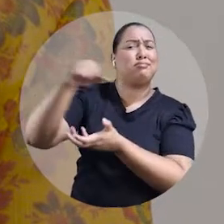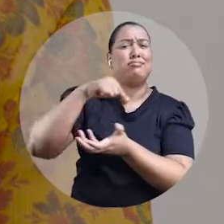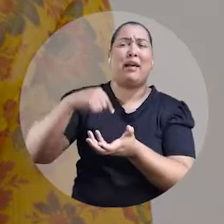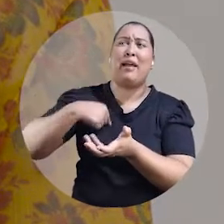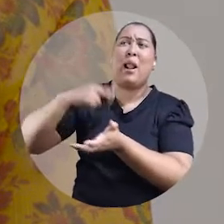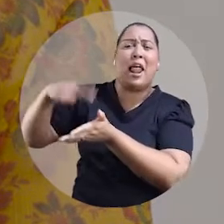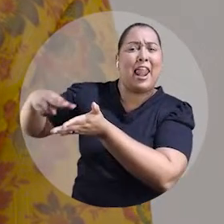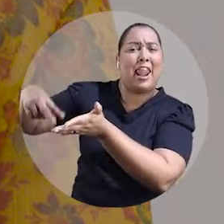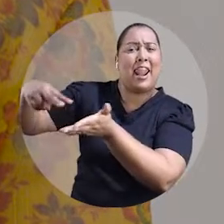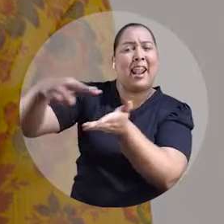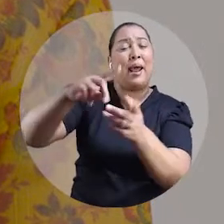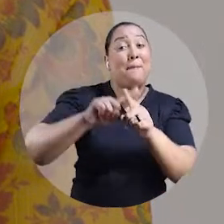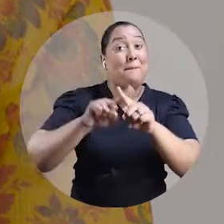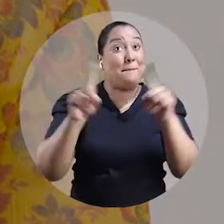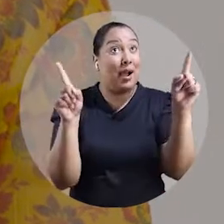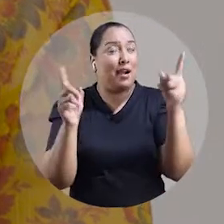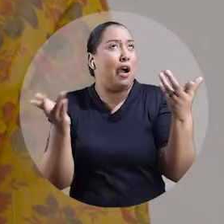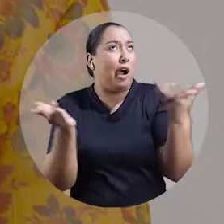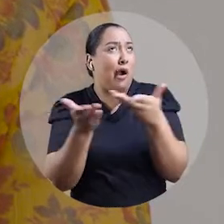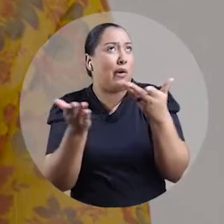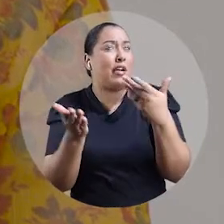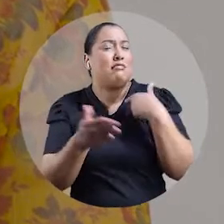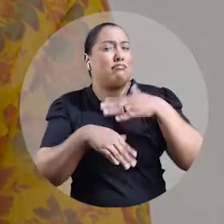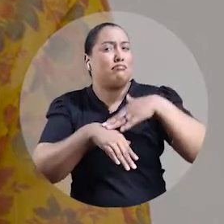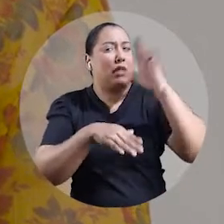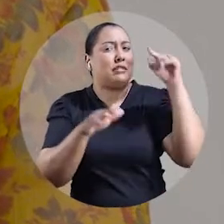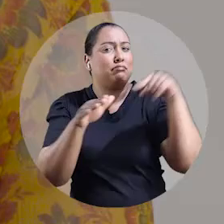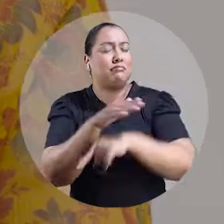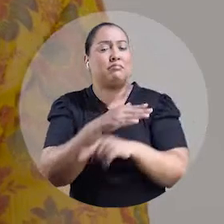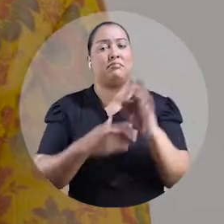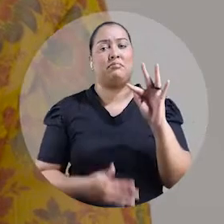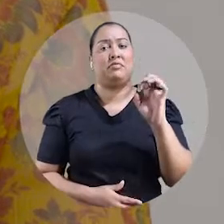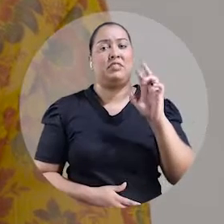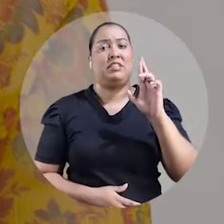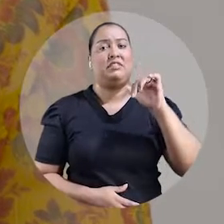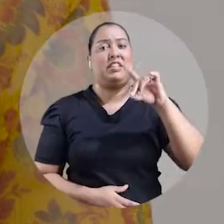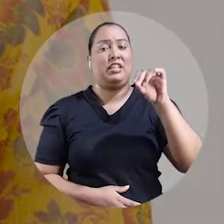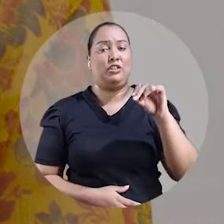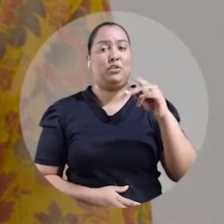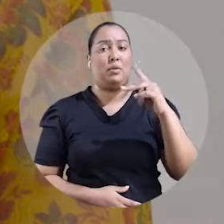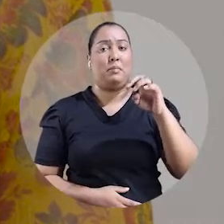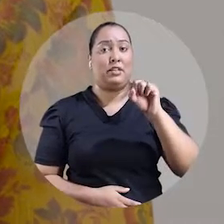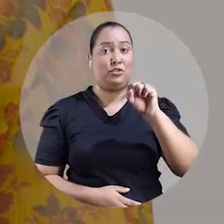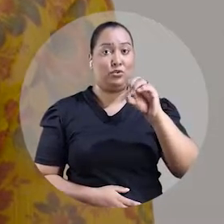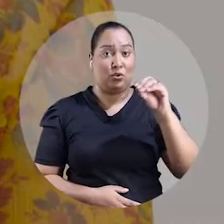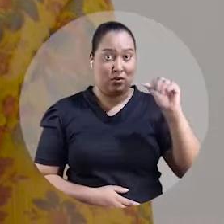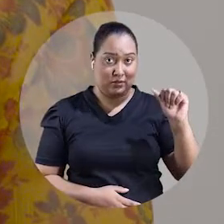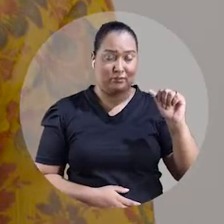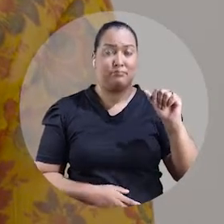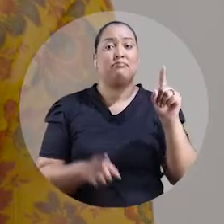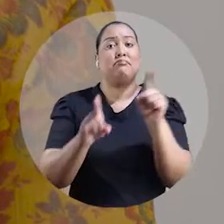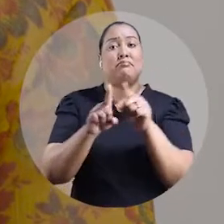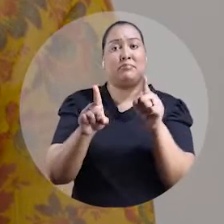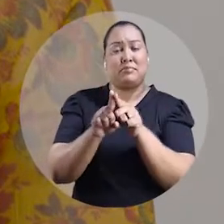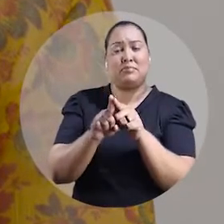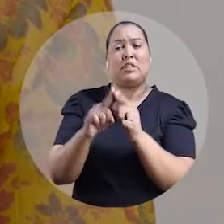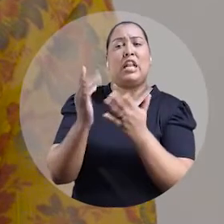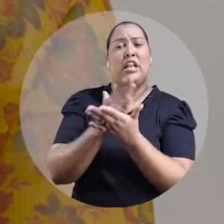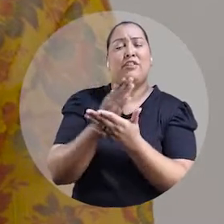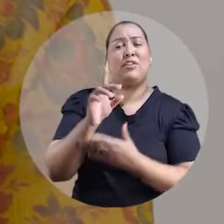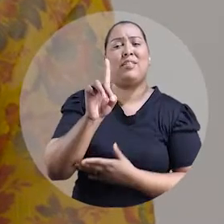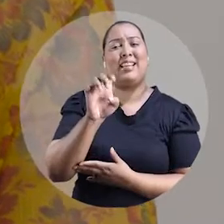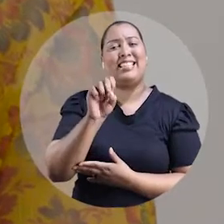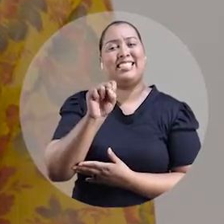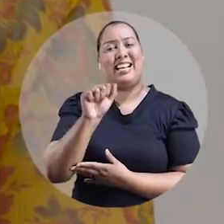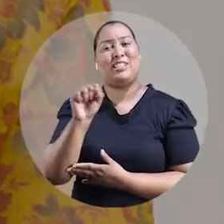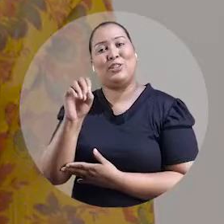E assim, mais constantemente eu leio Fernando Pessoa, né? O livro do Desassossego é